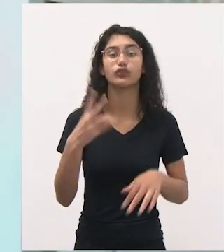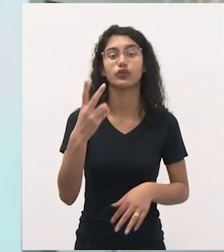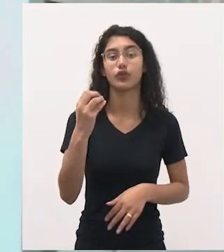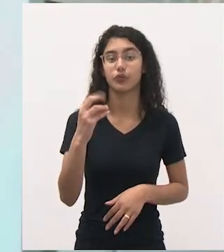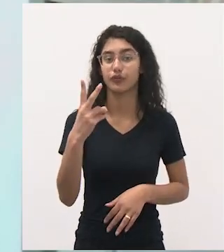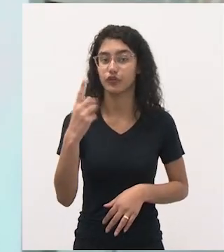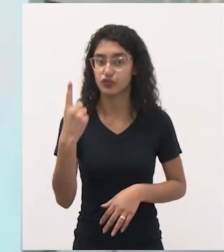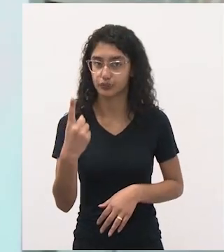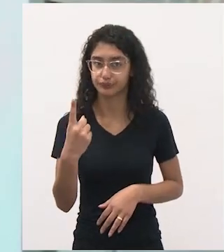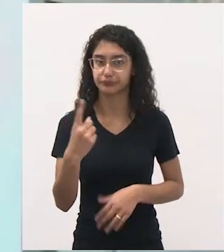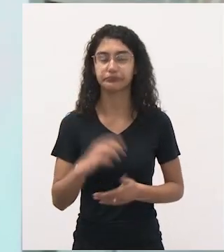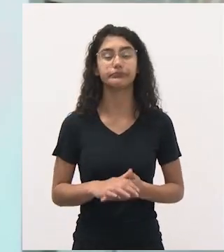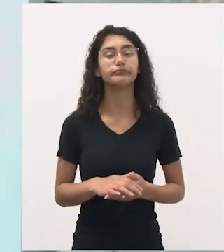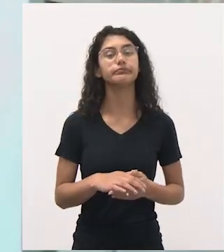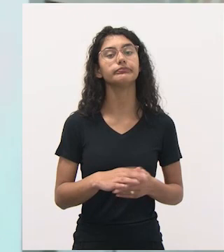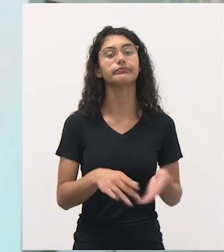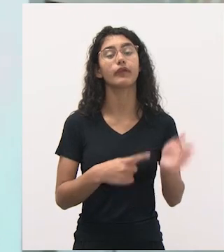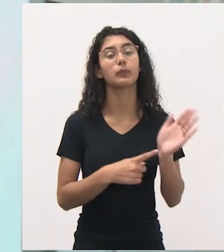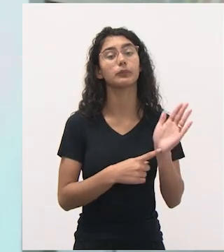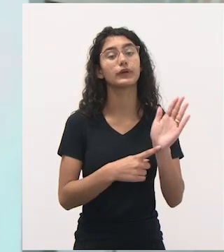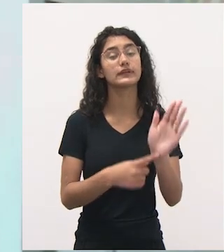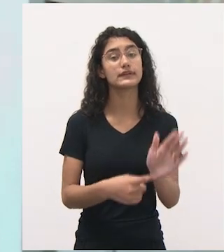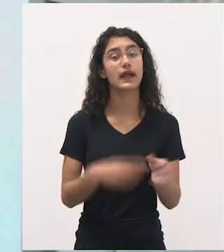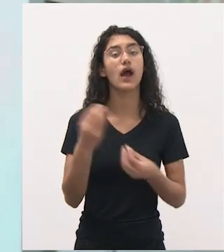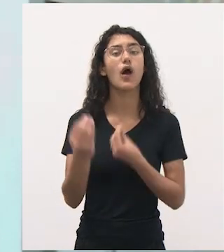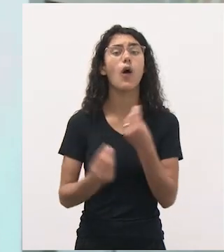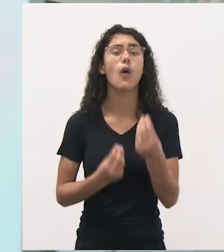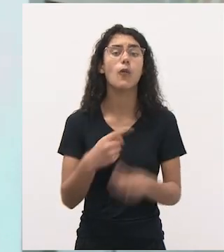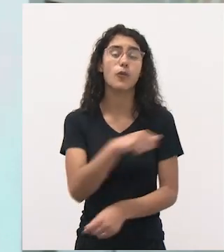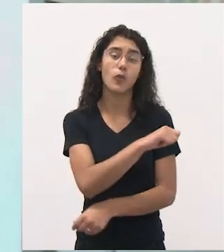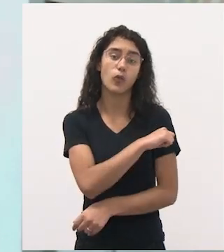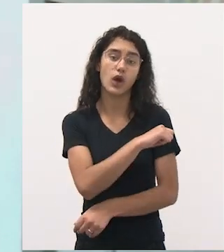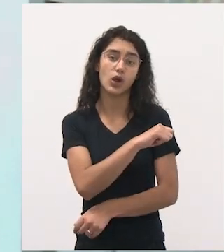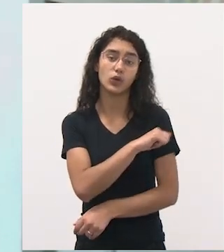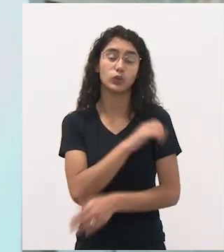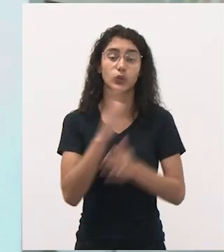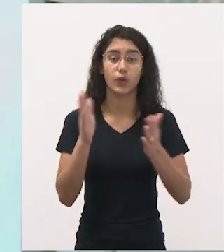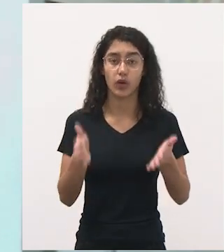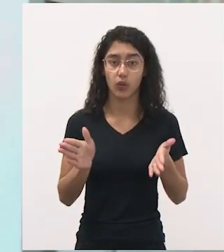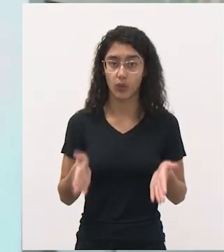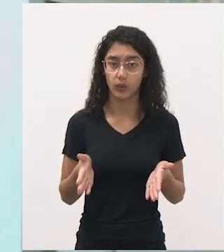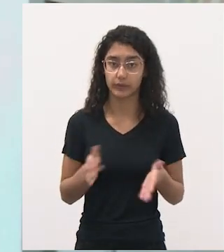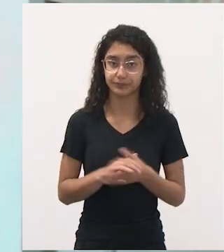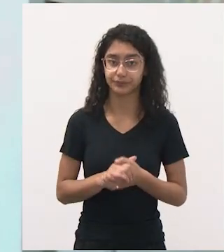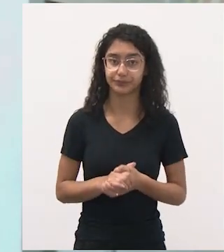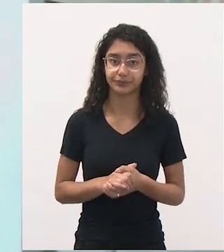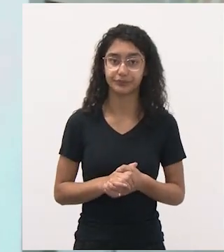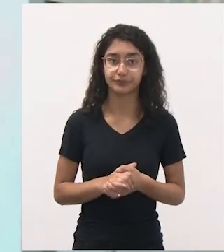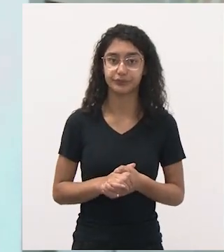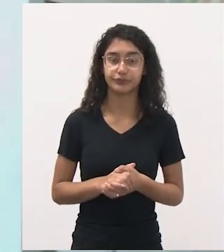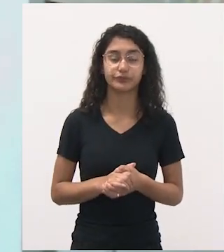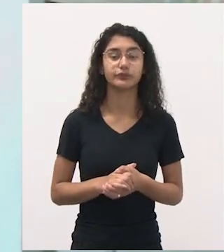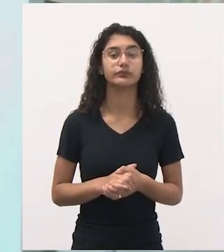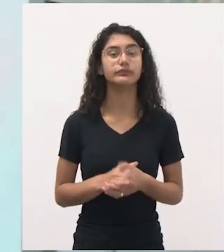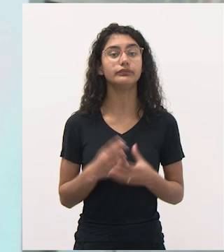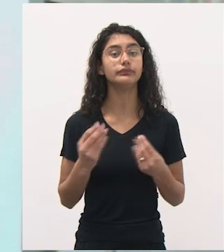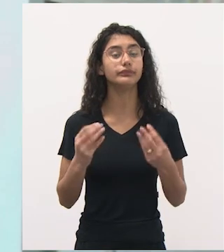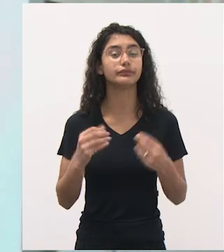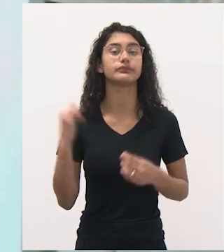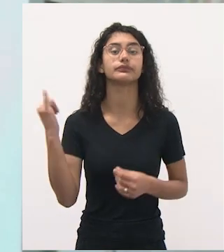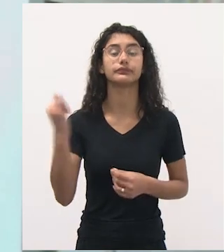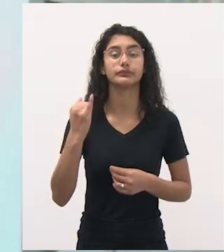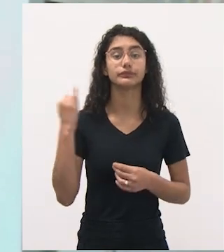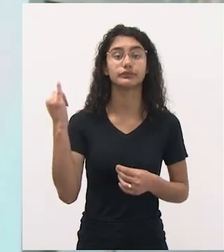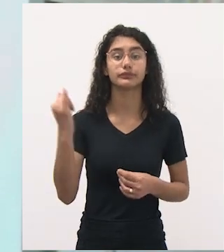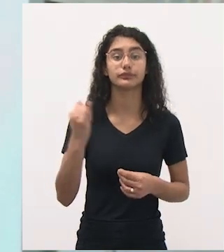Então, ele vai trazer para a gente um retrato de como esse nosso aluno está agora em 2021. E para isso é muito importante a gente fazer